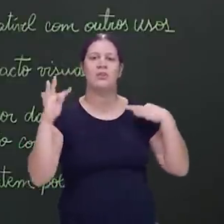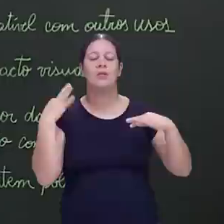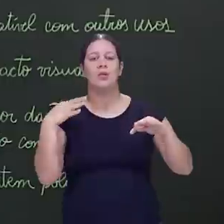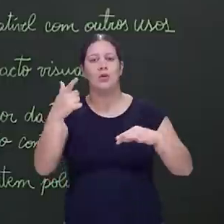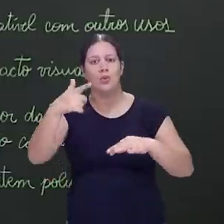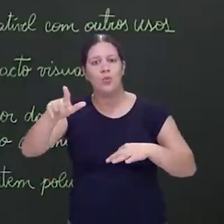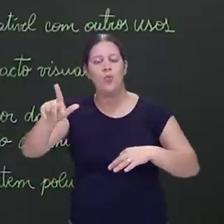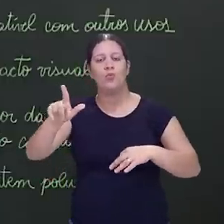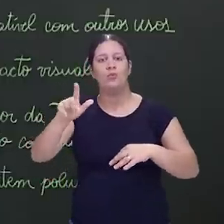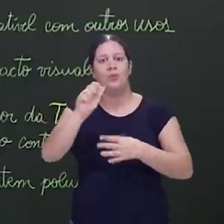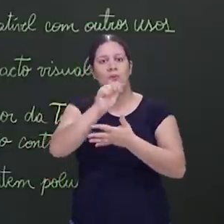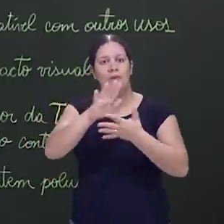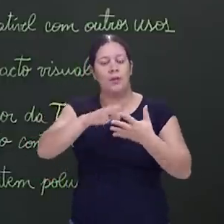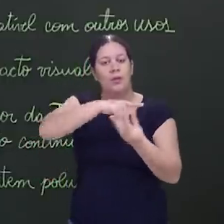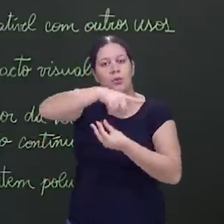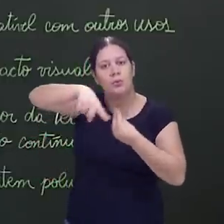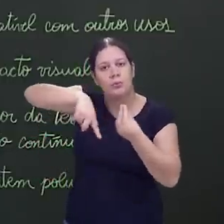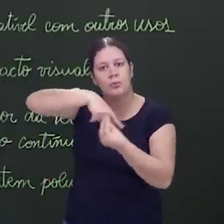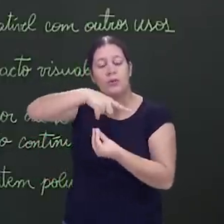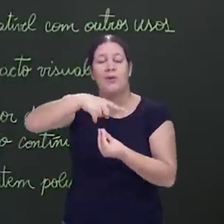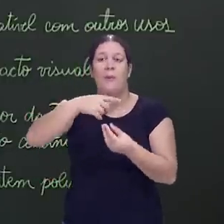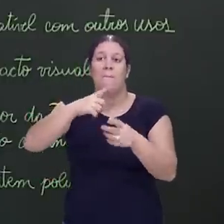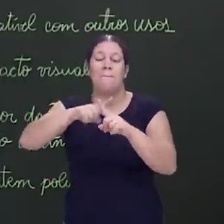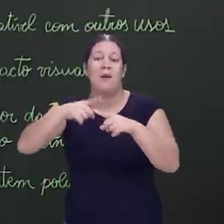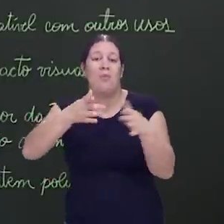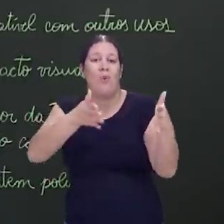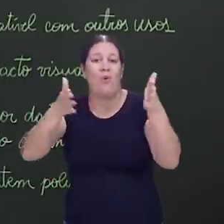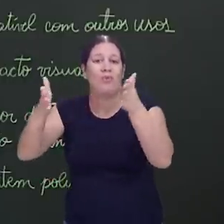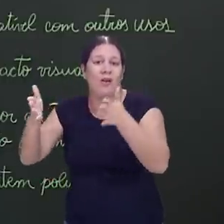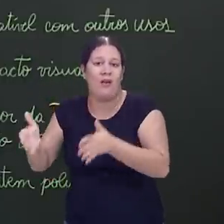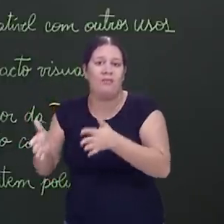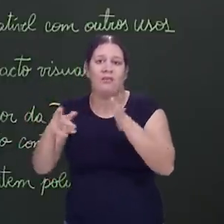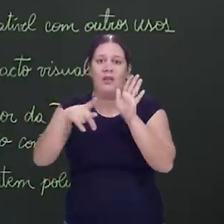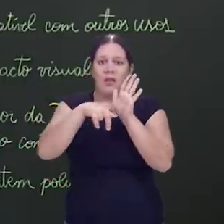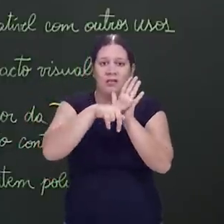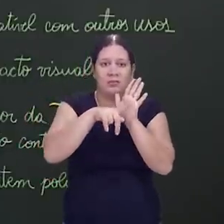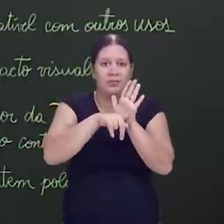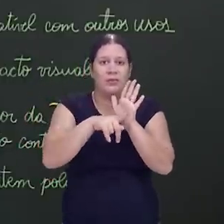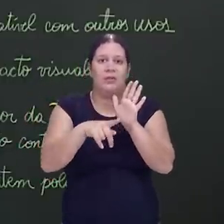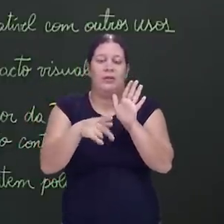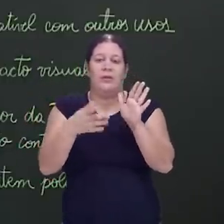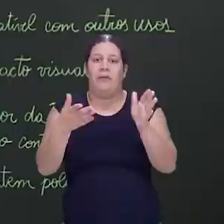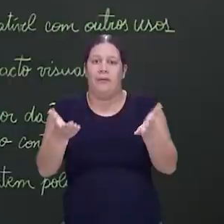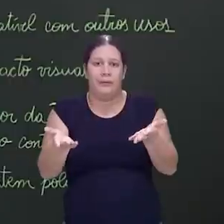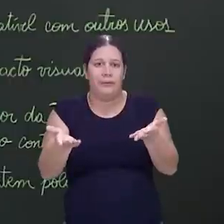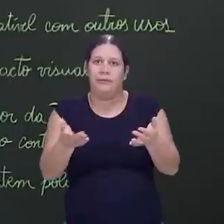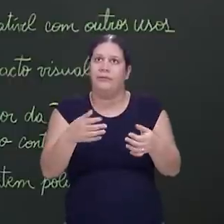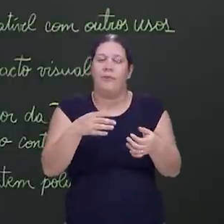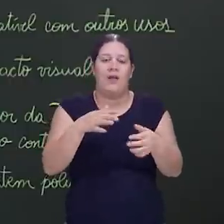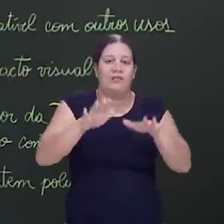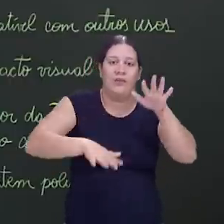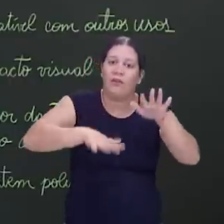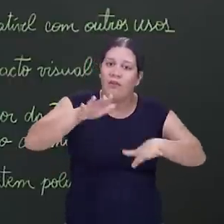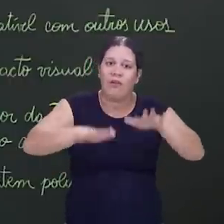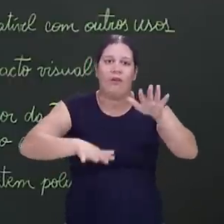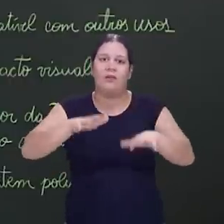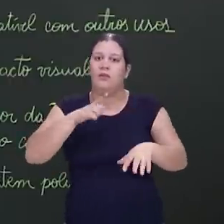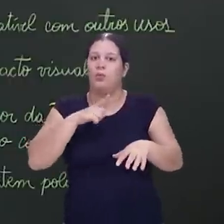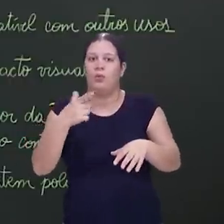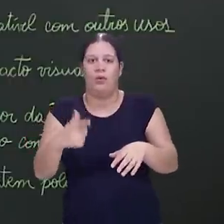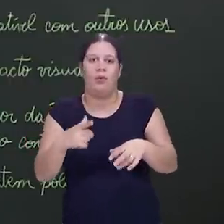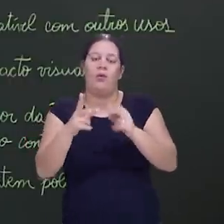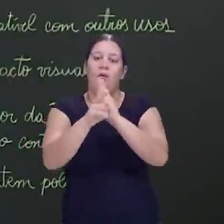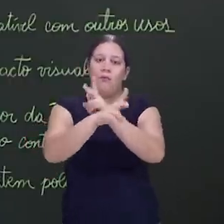algumas outras atividades naquele entorno. Porém, um lado negativo é que nem sempre tem vento. Então, se